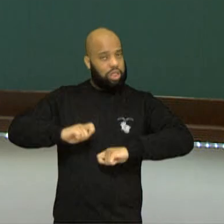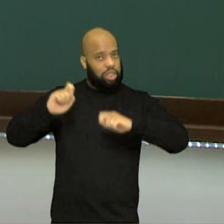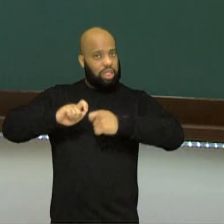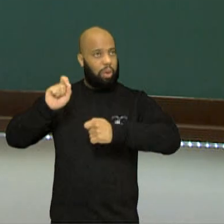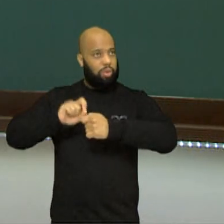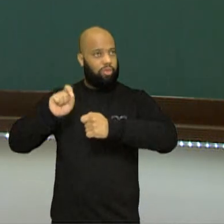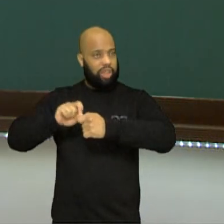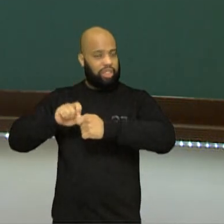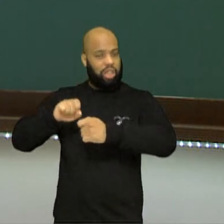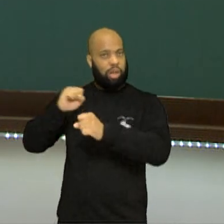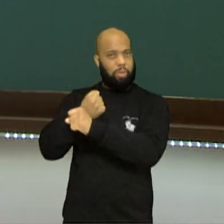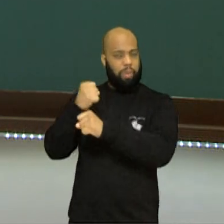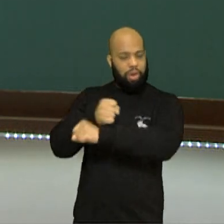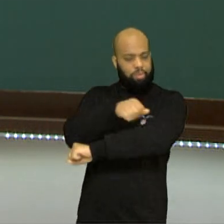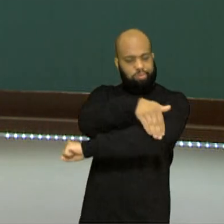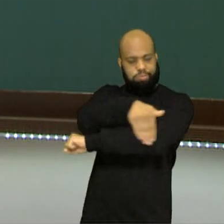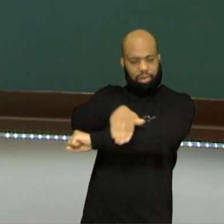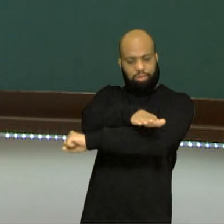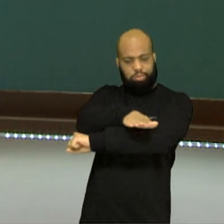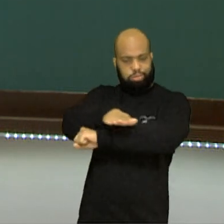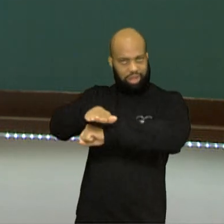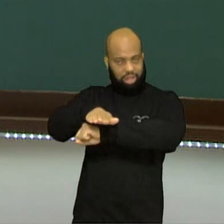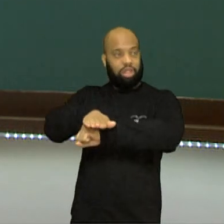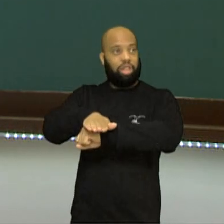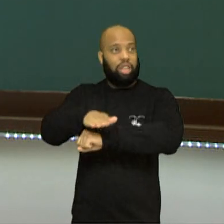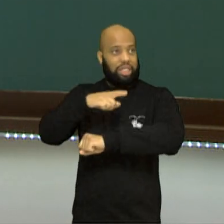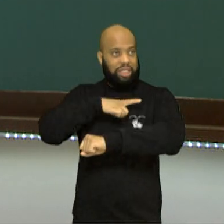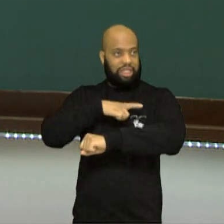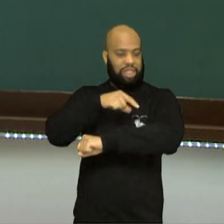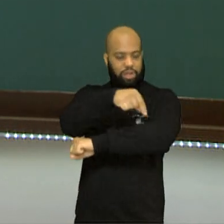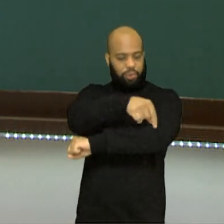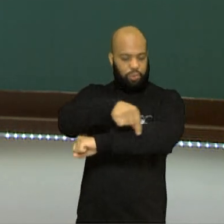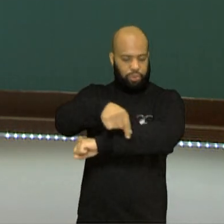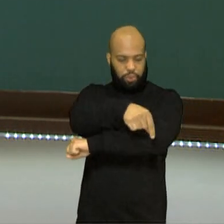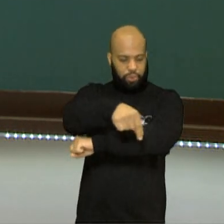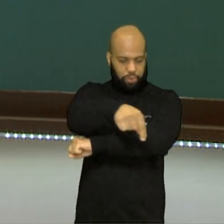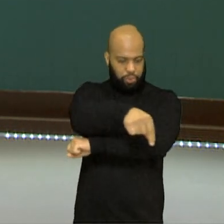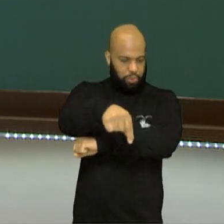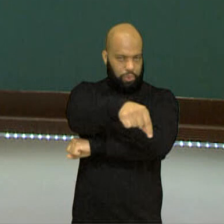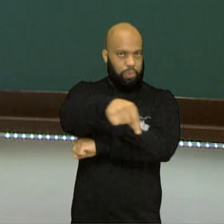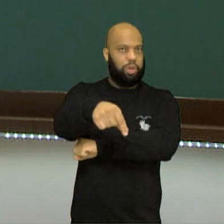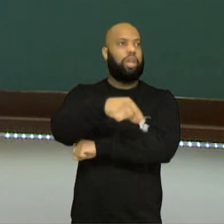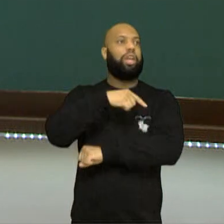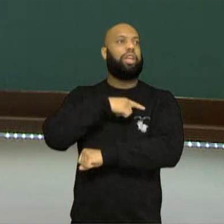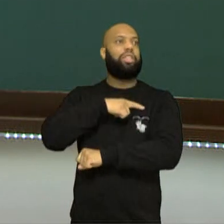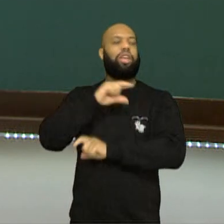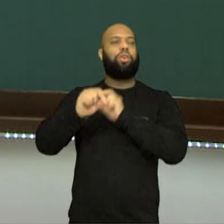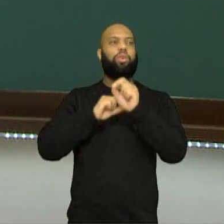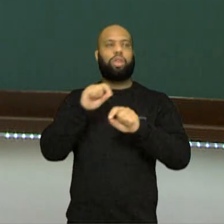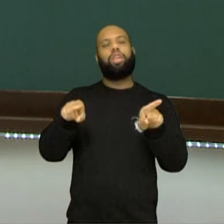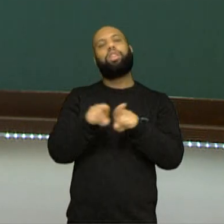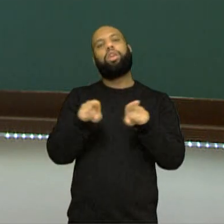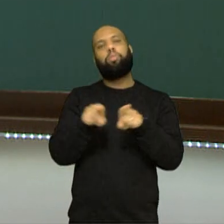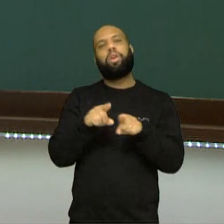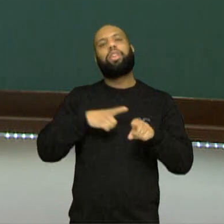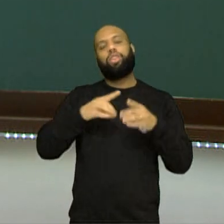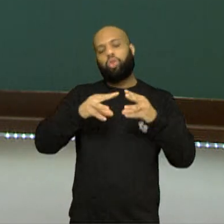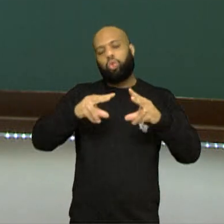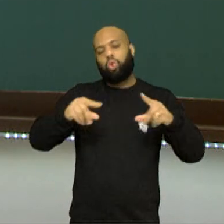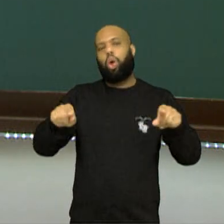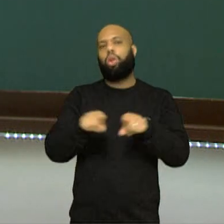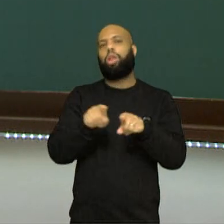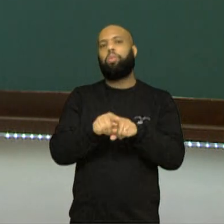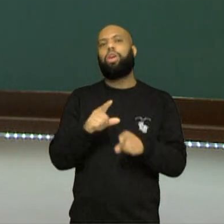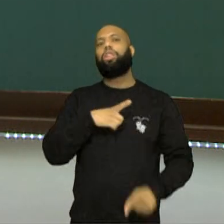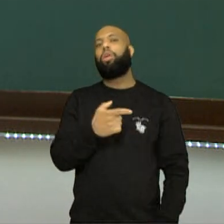está pavimentando e entre as estruturas da pavimentação pode ter o solo e pode ter um pouco de